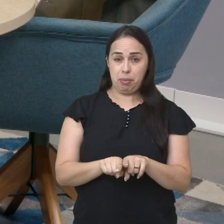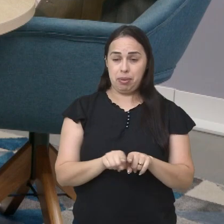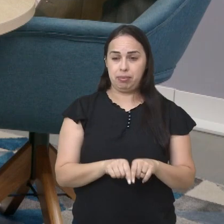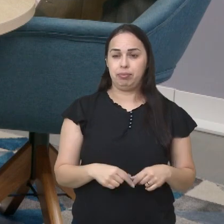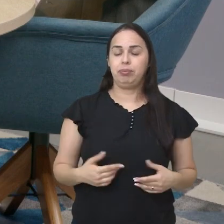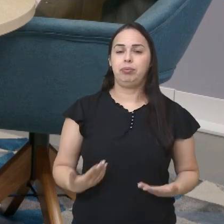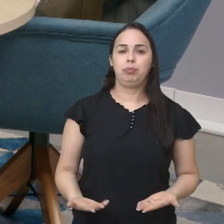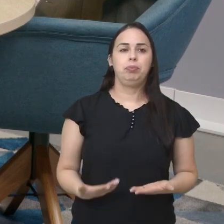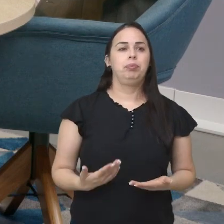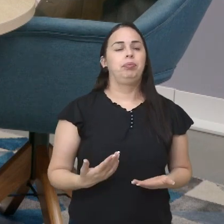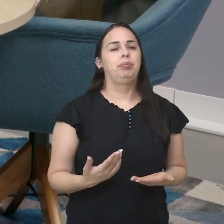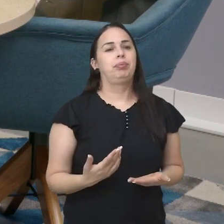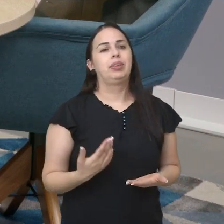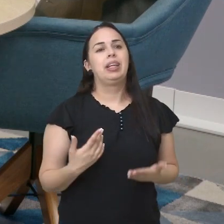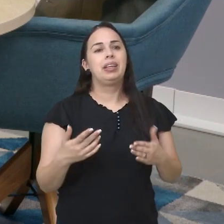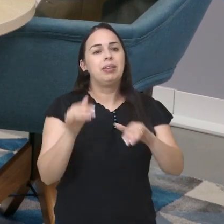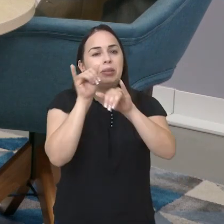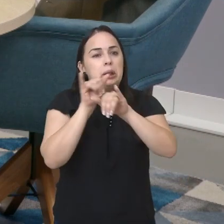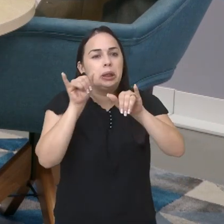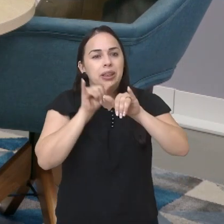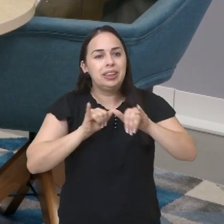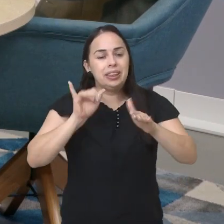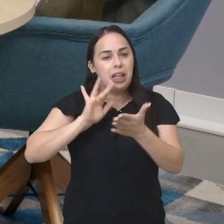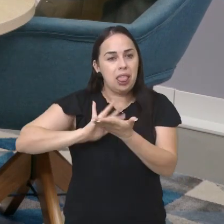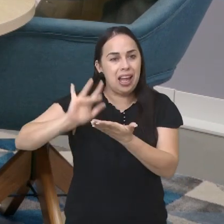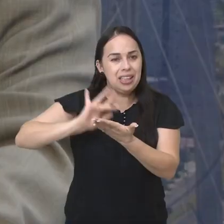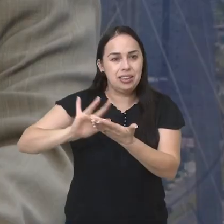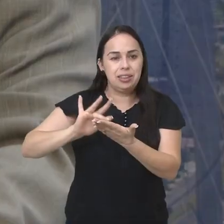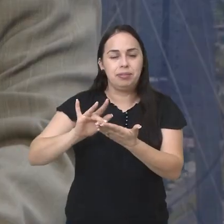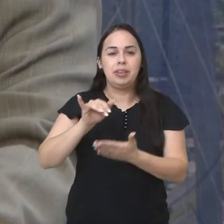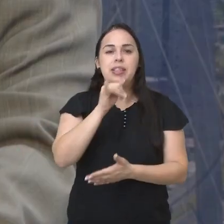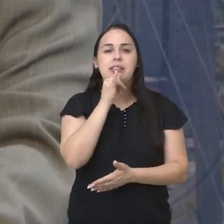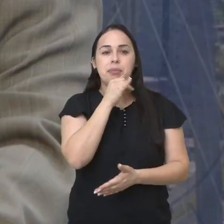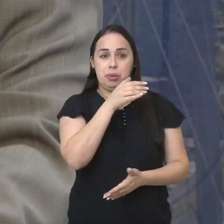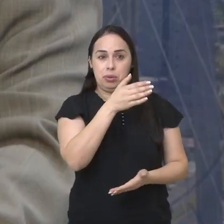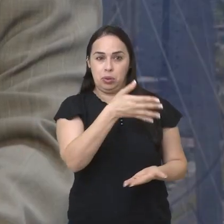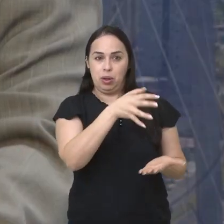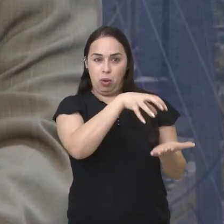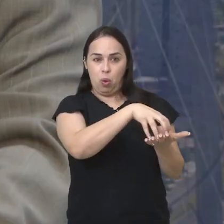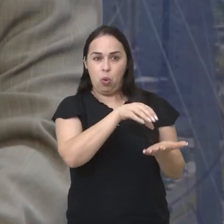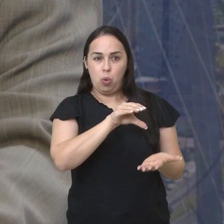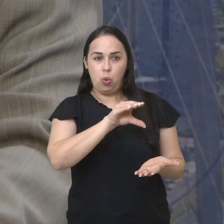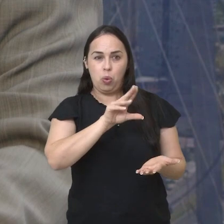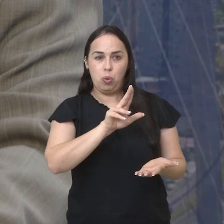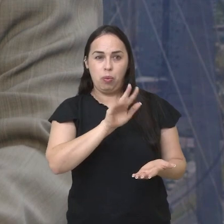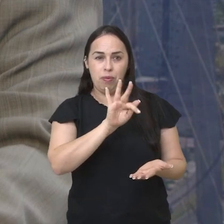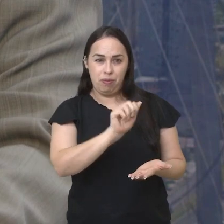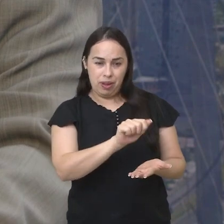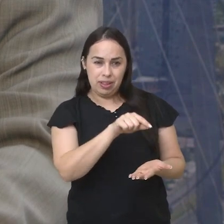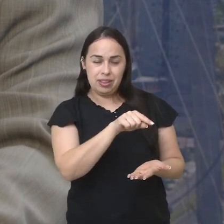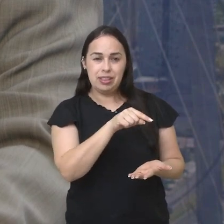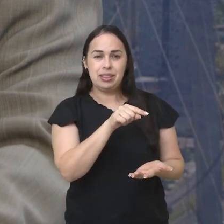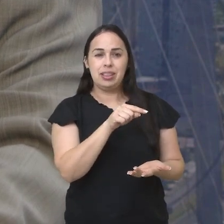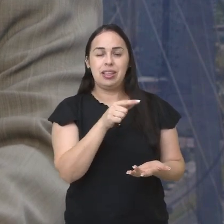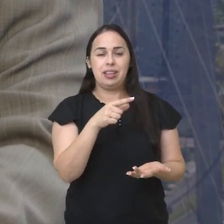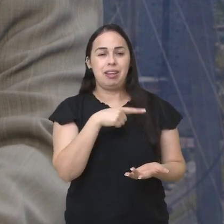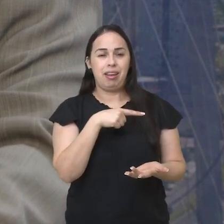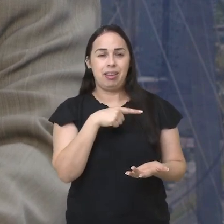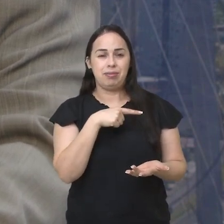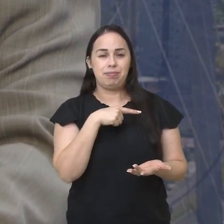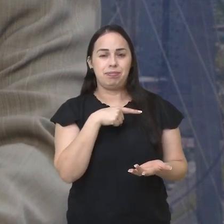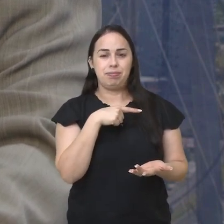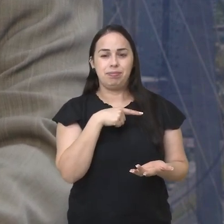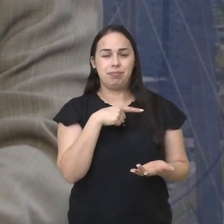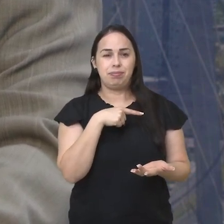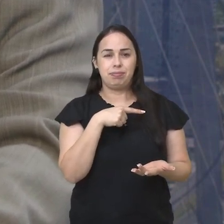O engajamento, e aí a gente, né, no caso da CUFA, não sou o melhor para falar, mas você tem grandes figurões